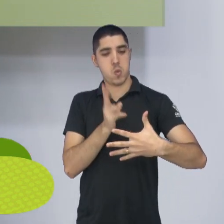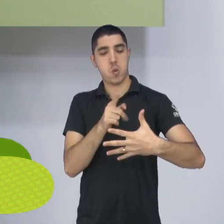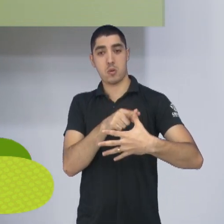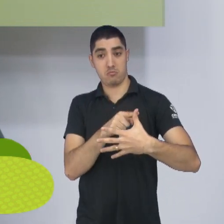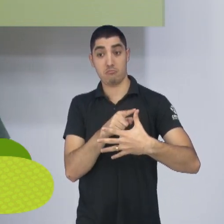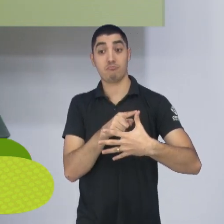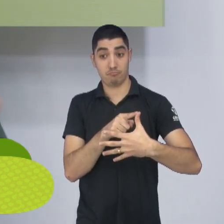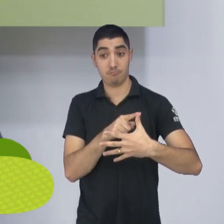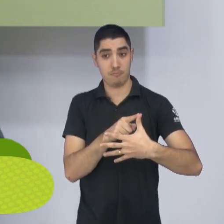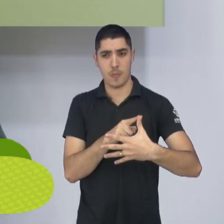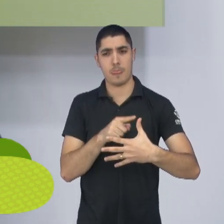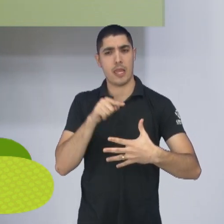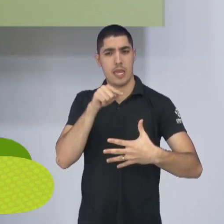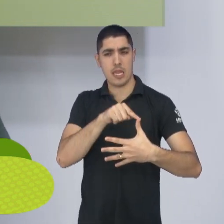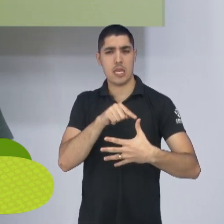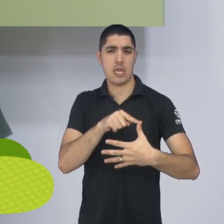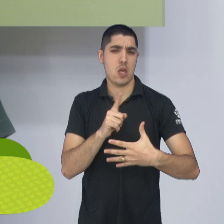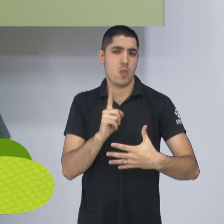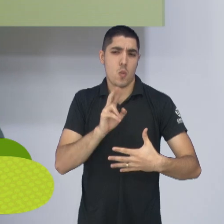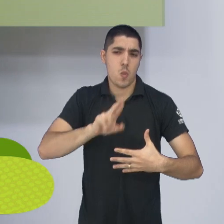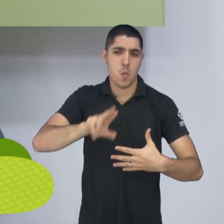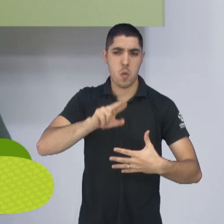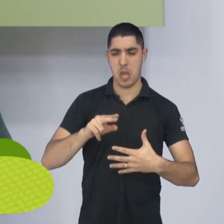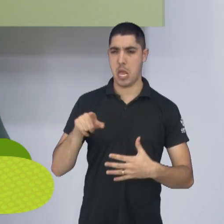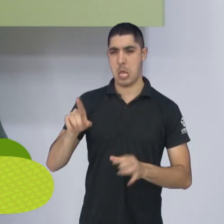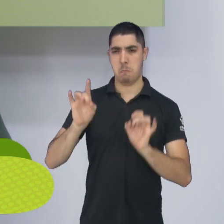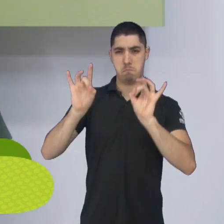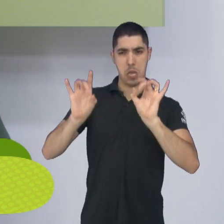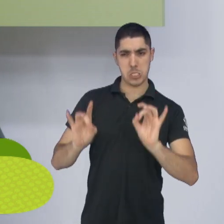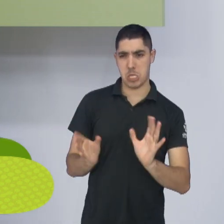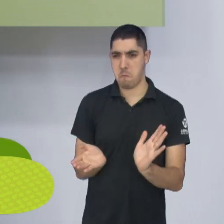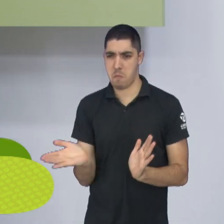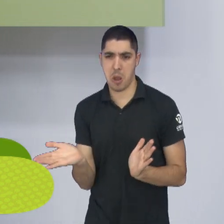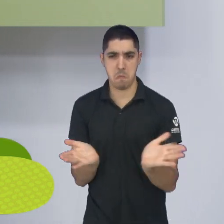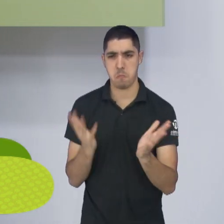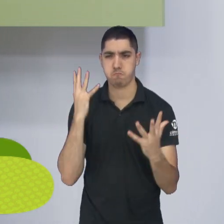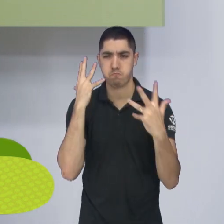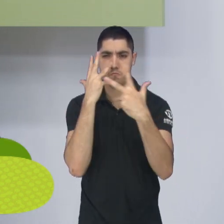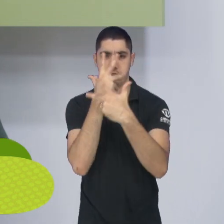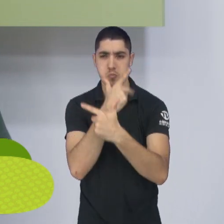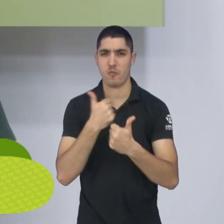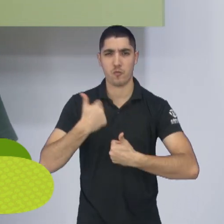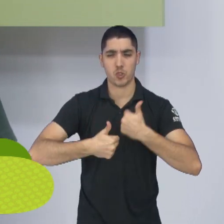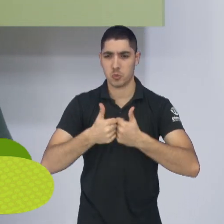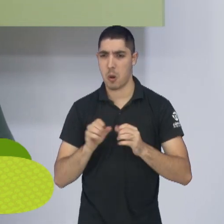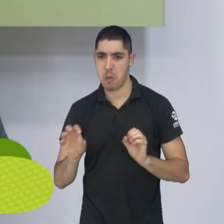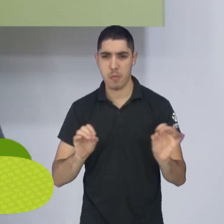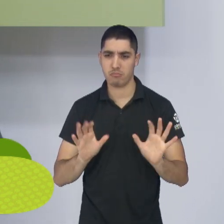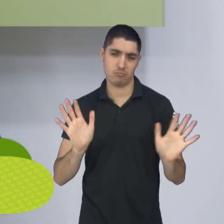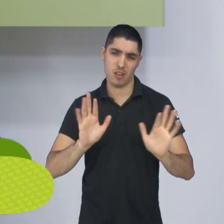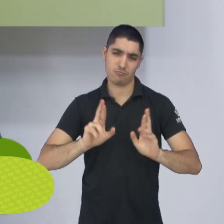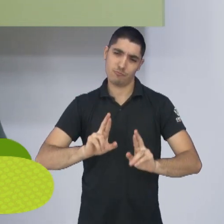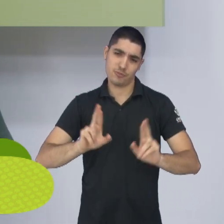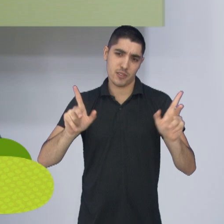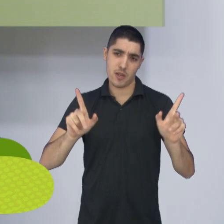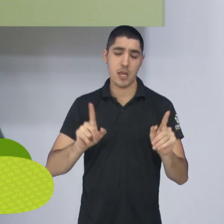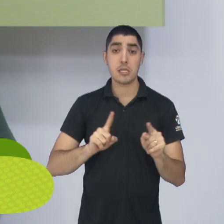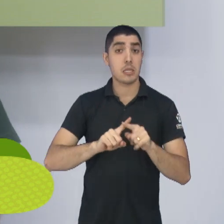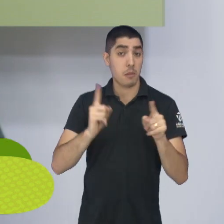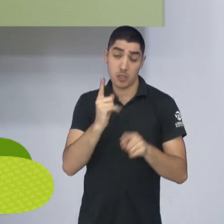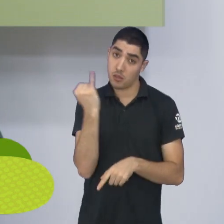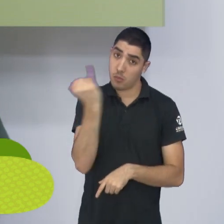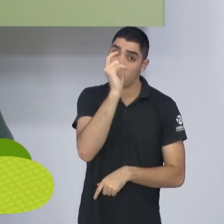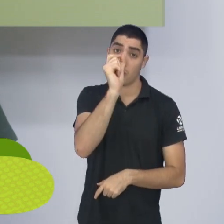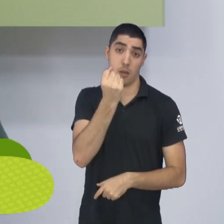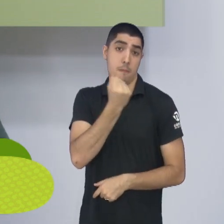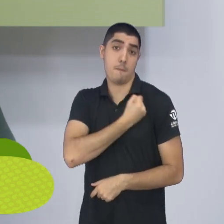fazendo grandes exibições, mas pelo menos mantendo aí os 3 pontos, que é importante também, né? Não adianta nada você